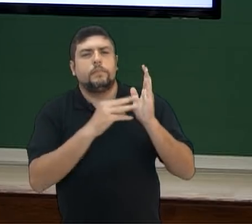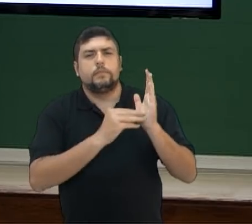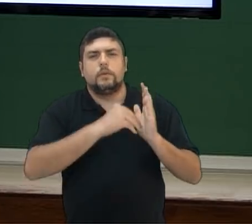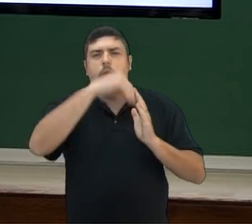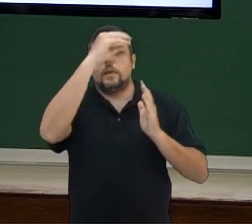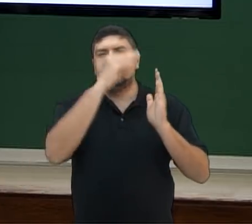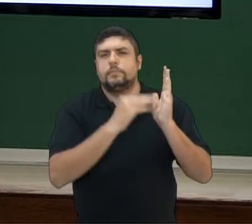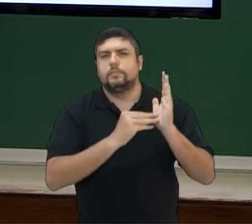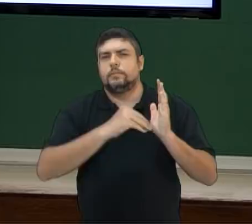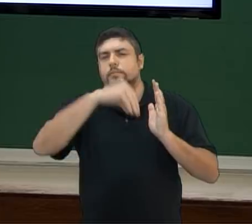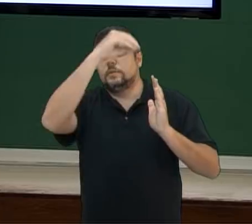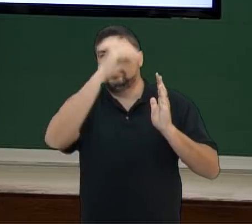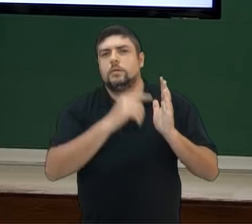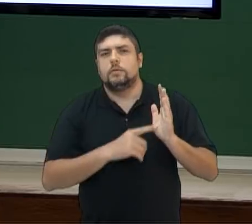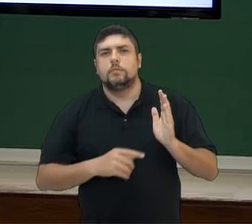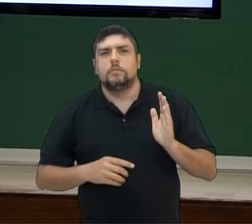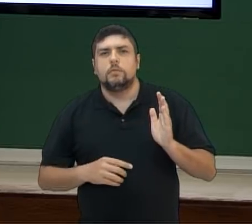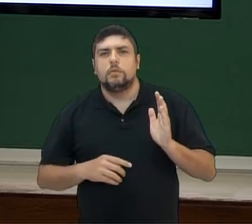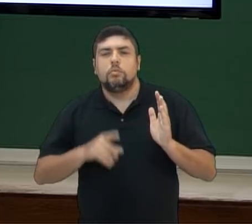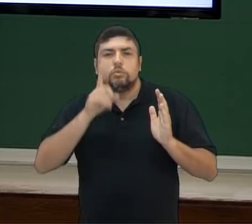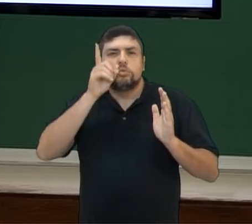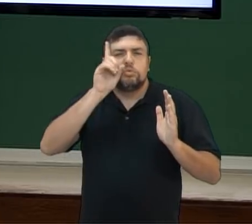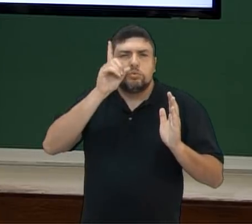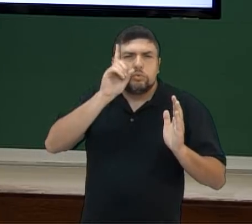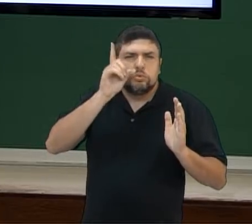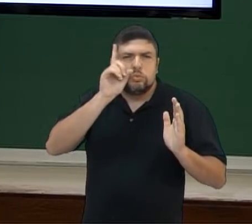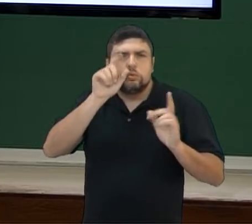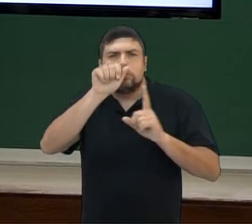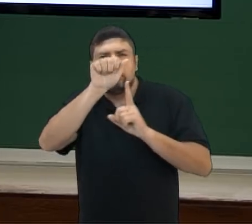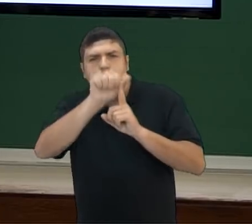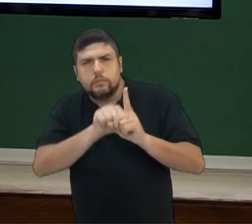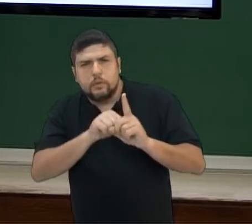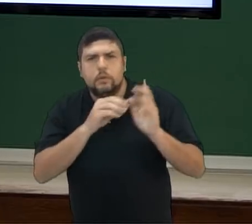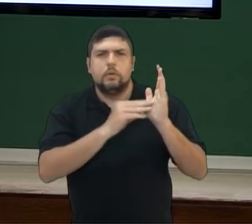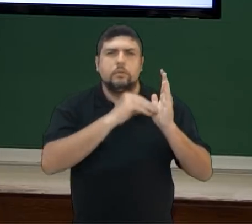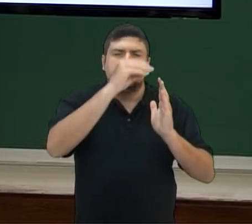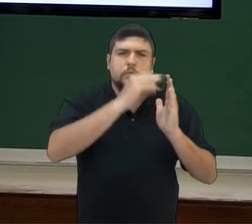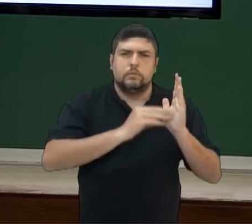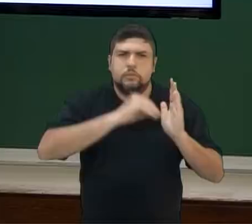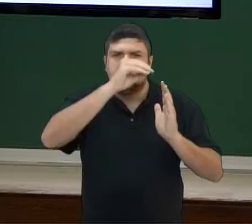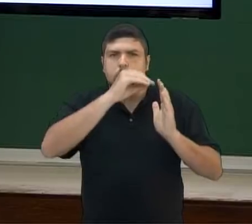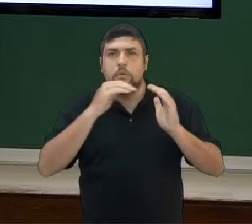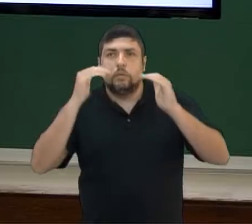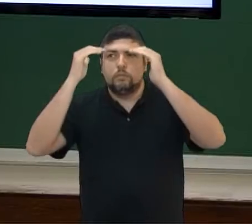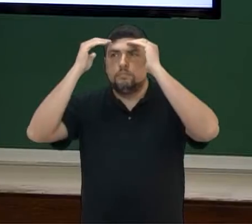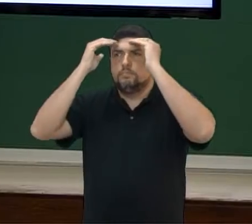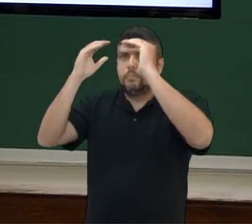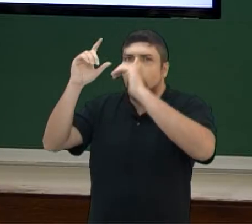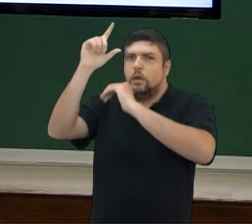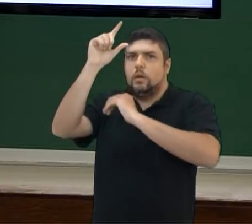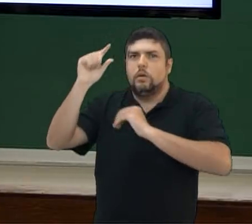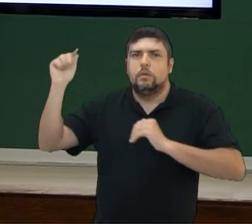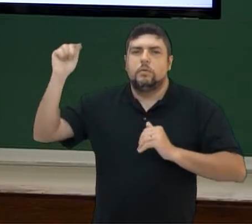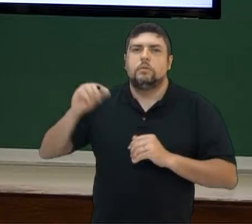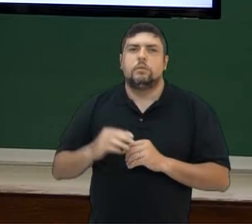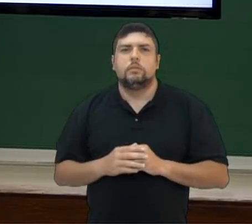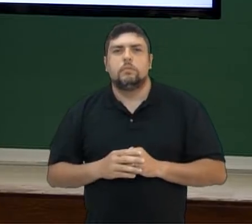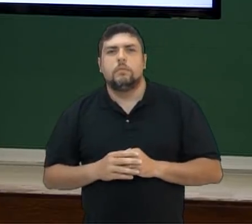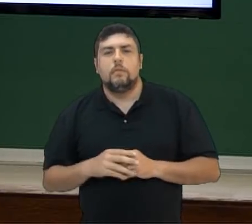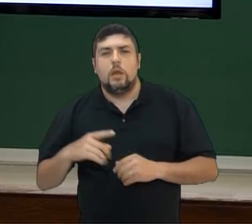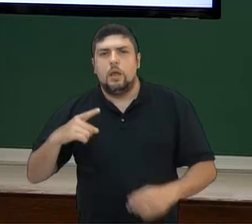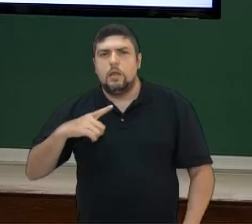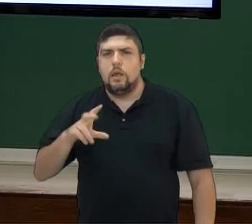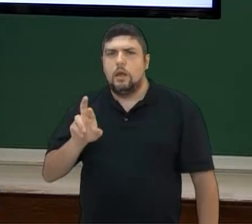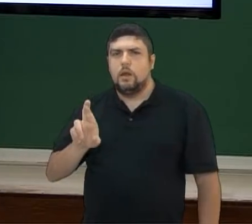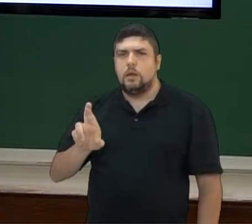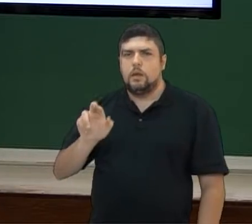calendário lunar, o calendário muçulmano, ele é lunar. Por isso, então, a lua crescente. E o Ramadã, que